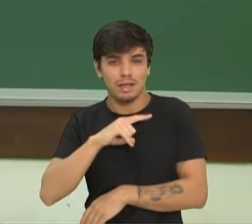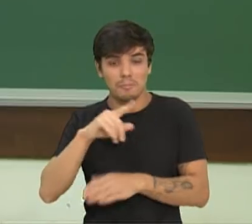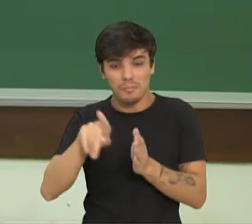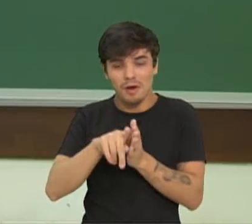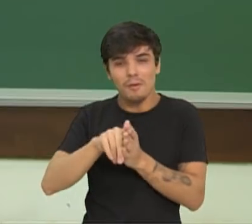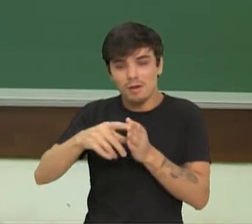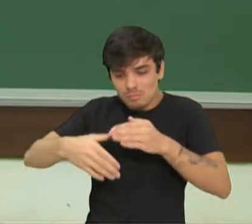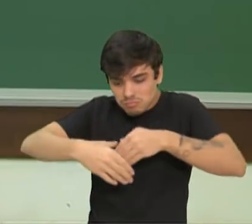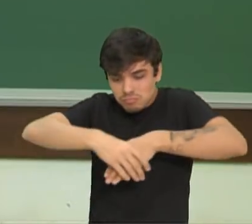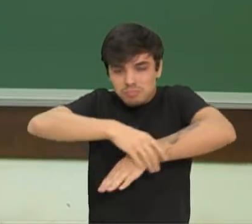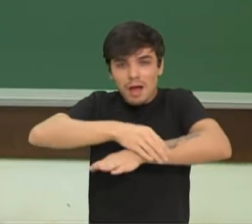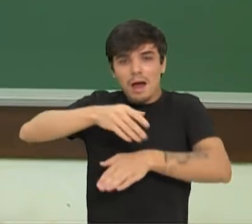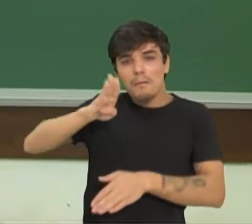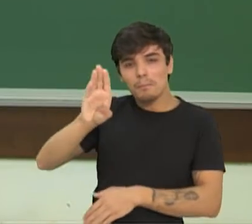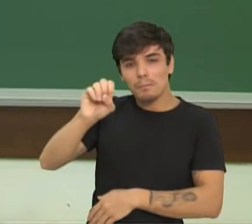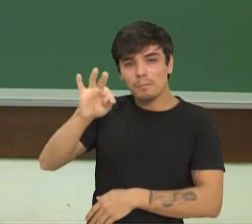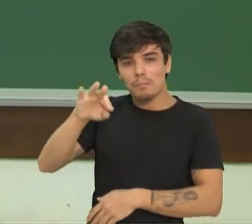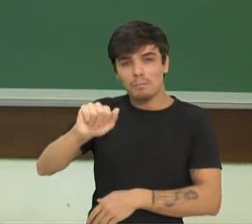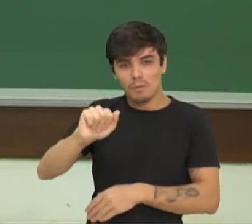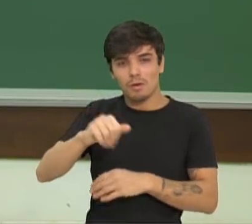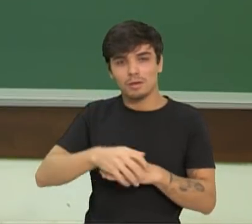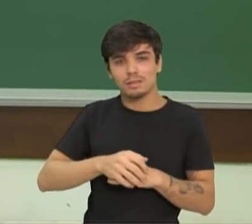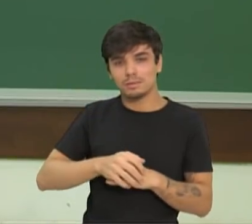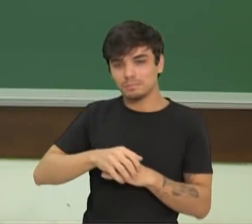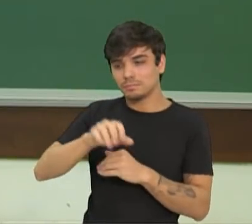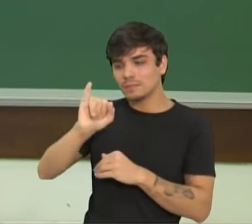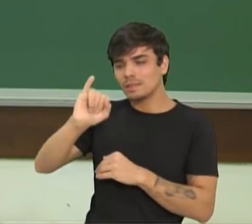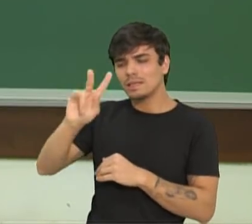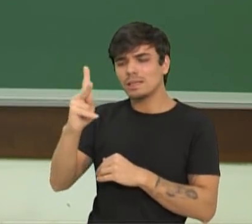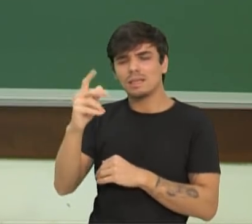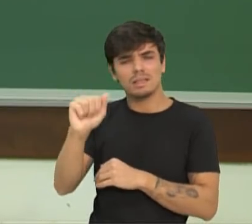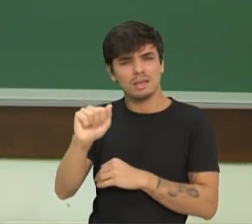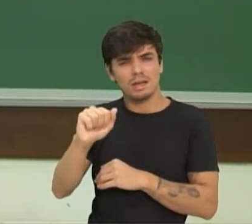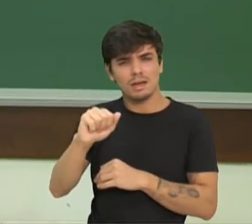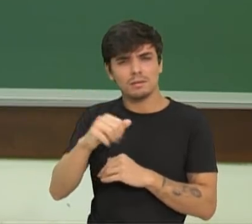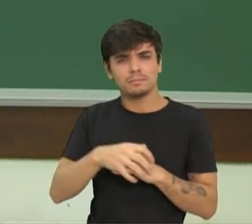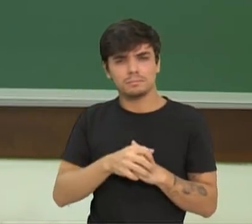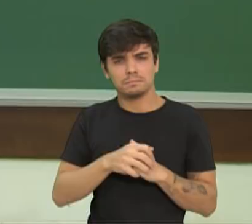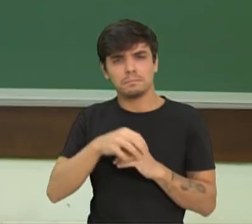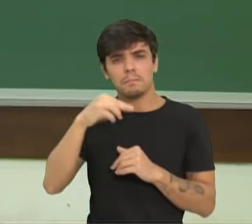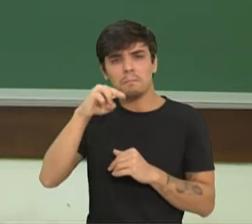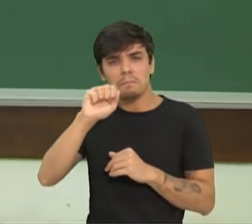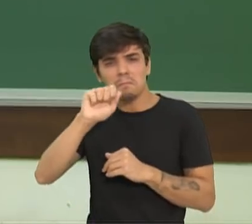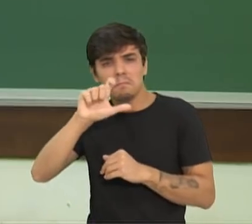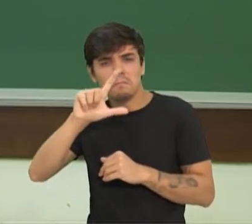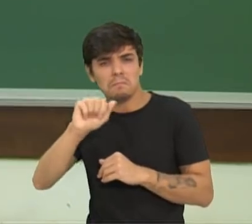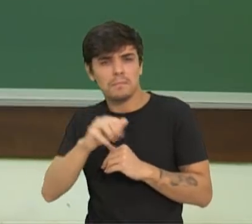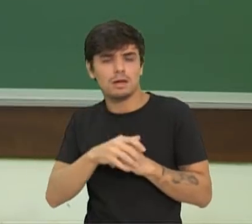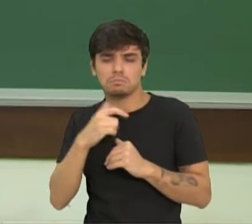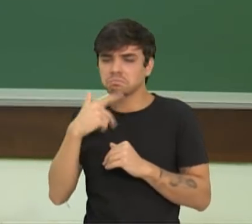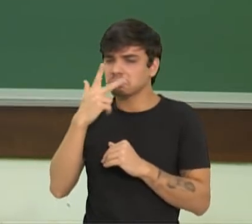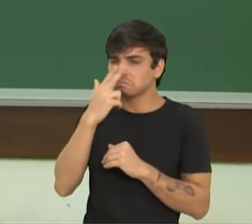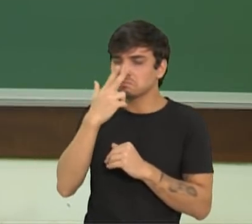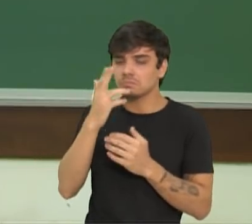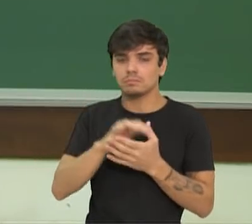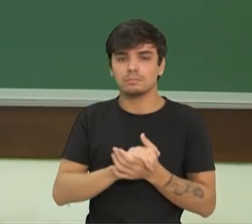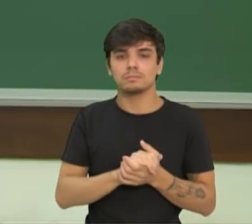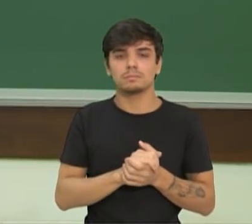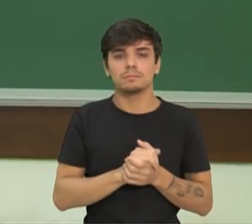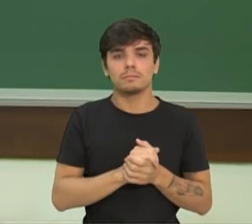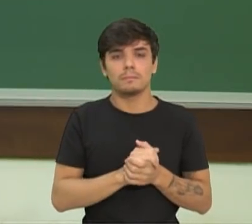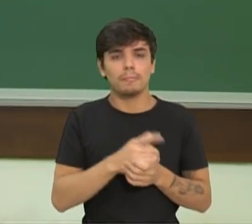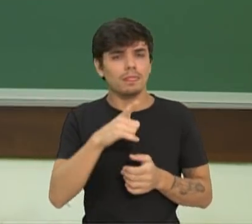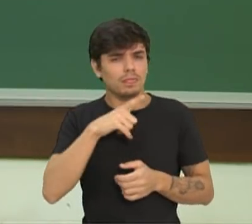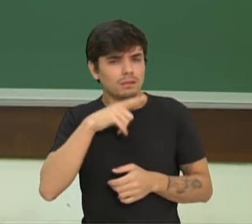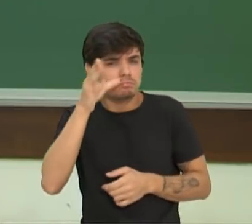chutando essa ilha, a ilha de Mala, acho, se me recordo bem, certo? Já teve curiosidade